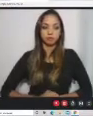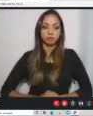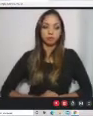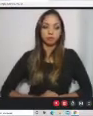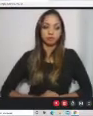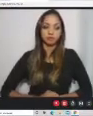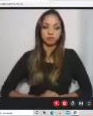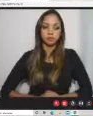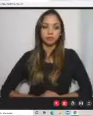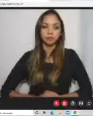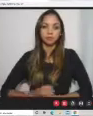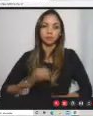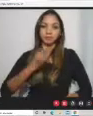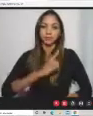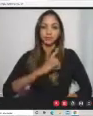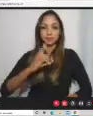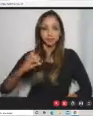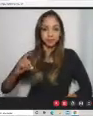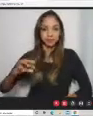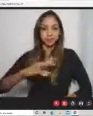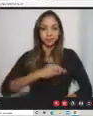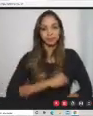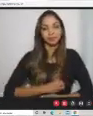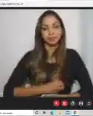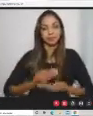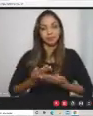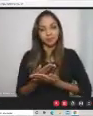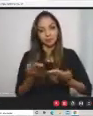Bom dia a todos, senhores vereadores,